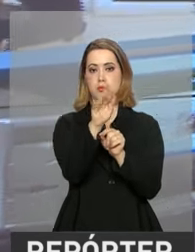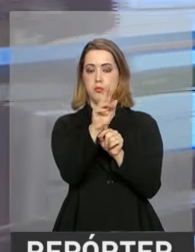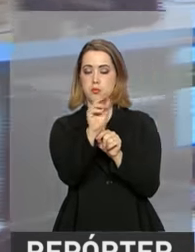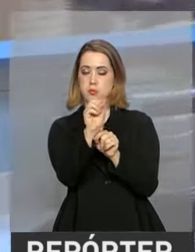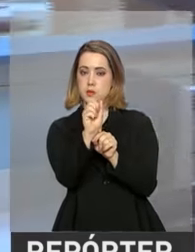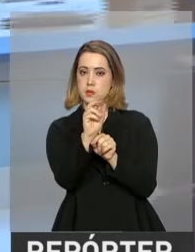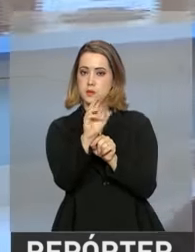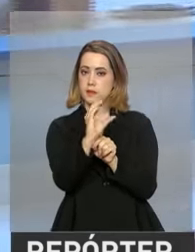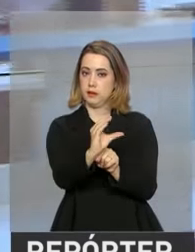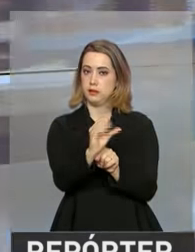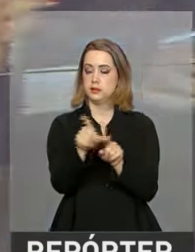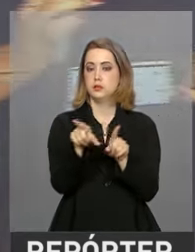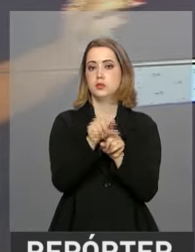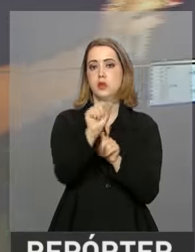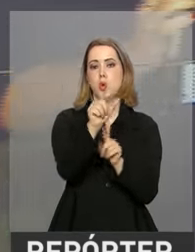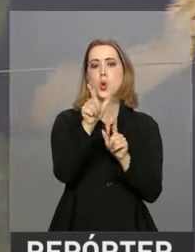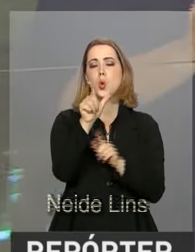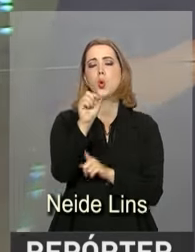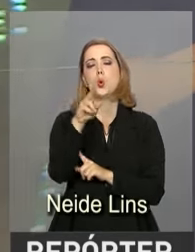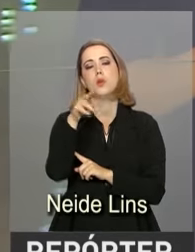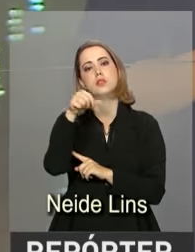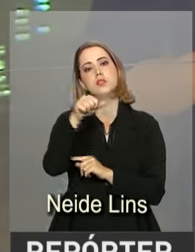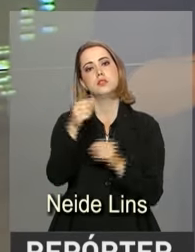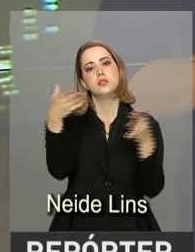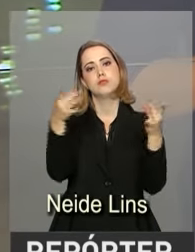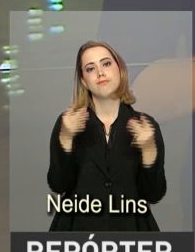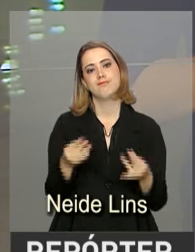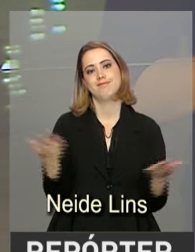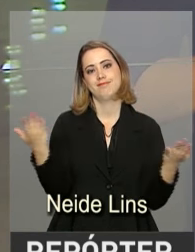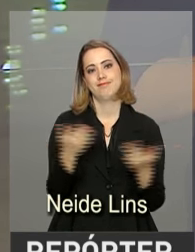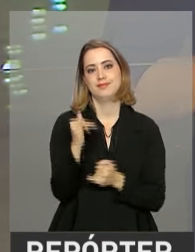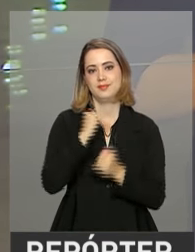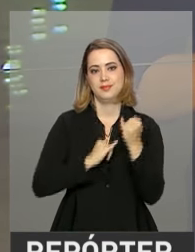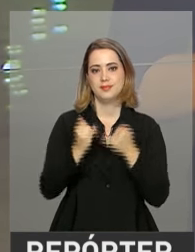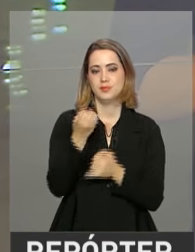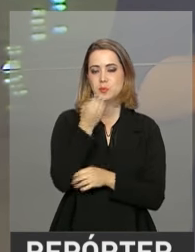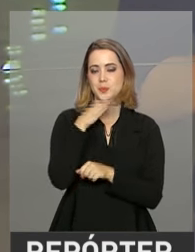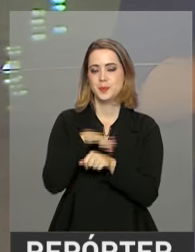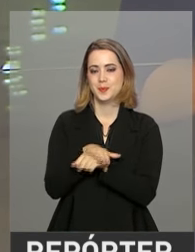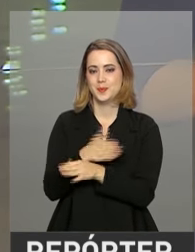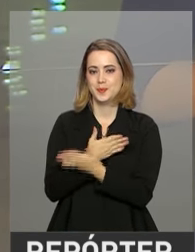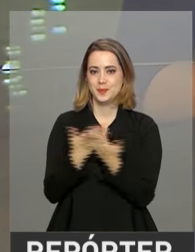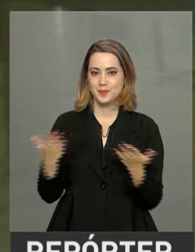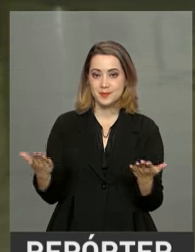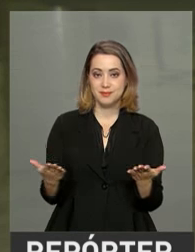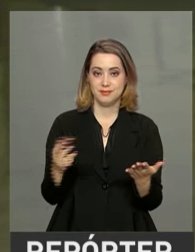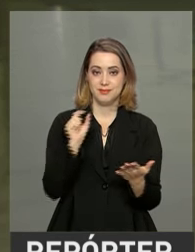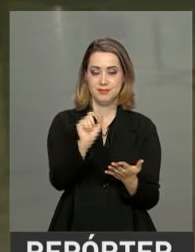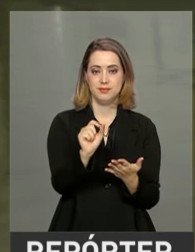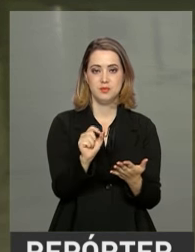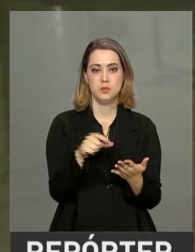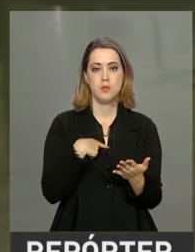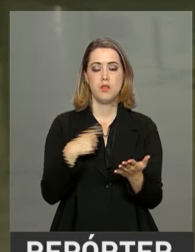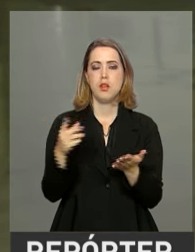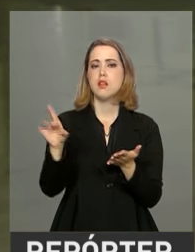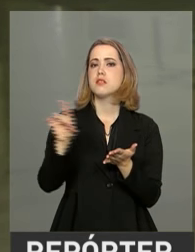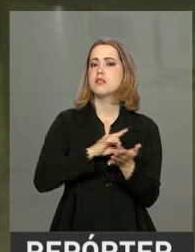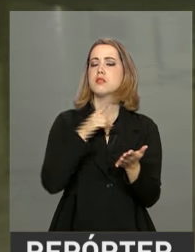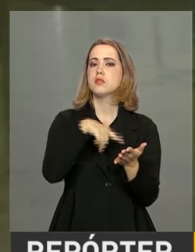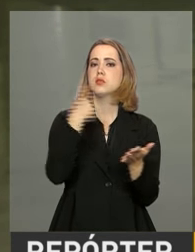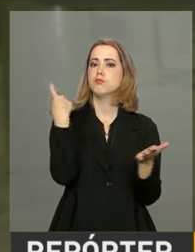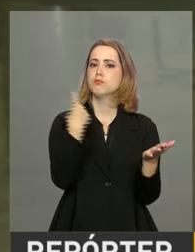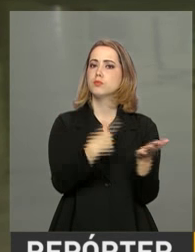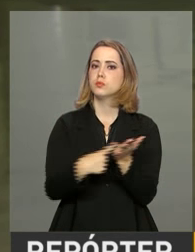quem tem as informações pra gente é a repórter Luana Ken Boa noite Luana boa noite José luí Boa noite a todos a assinatura desse